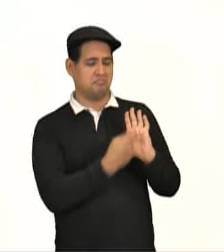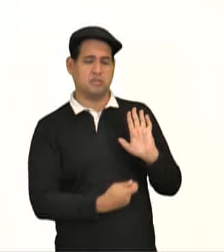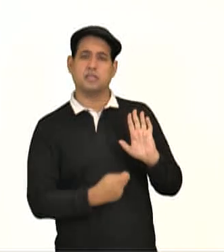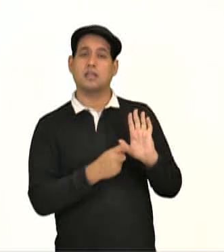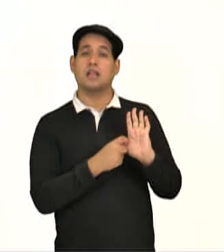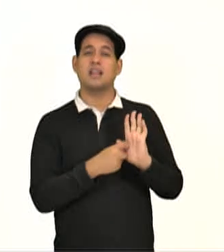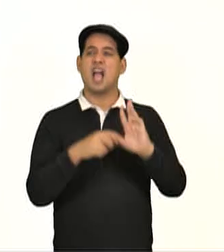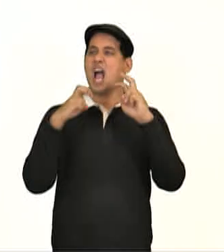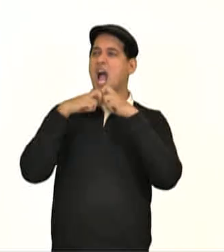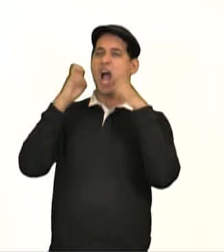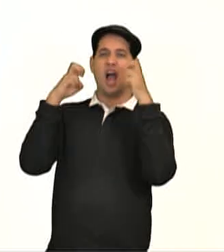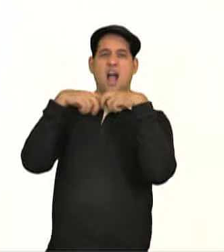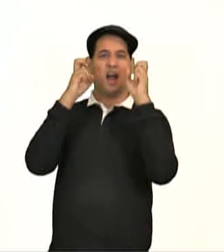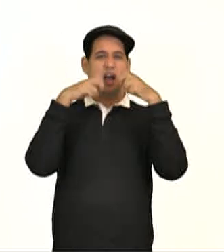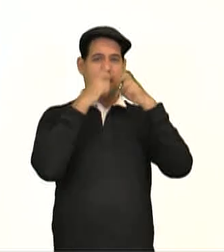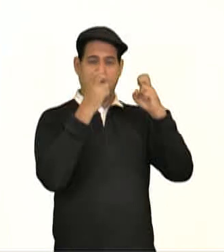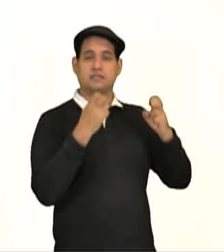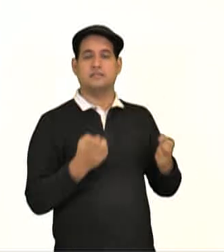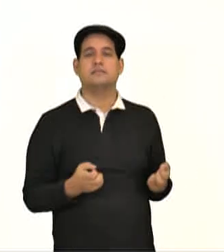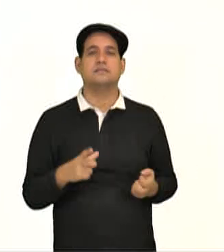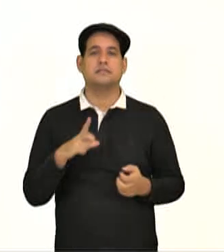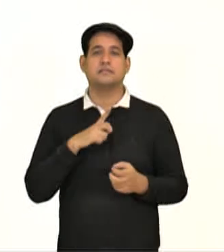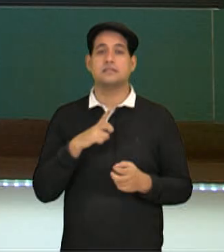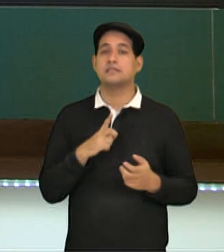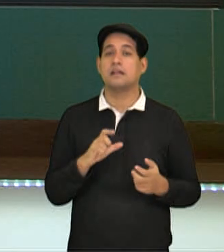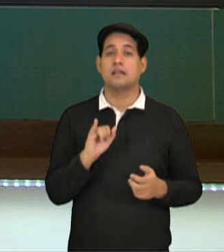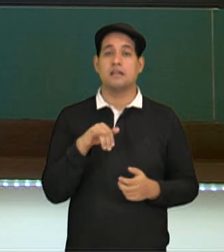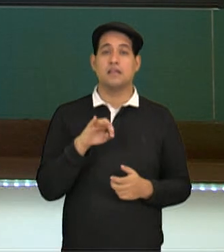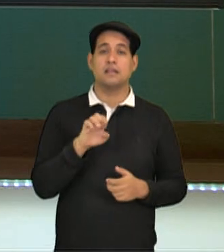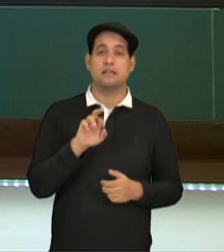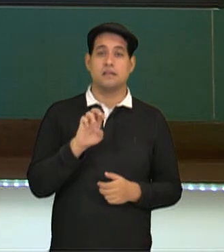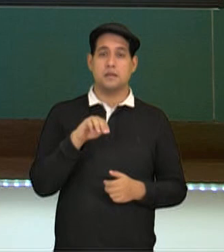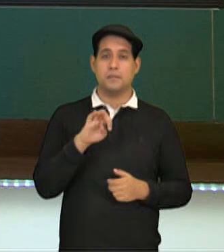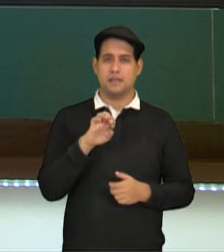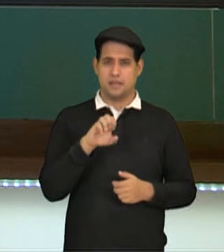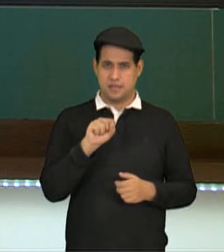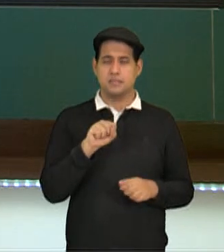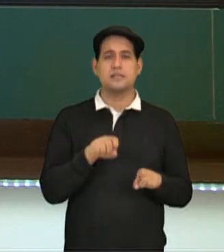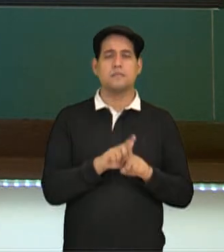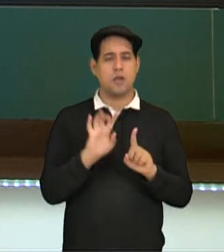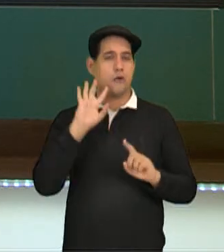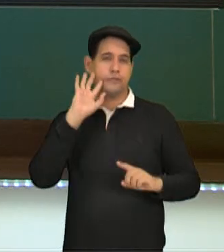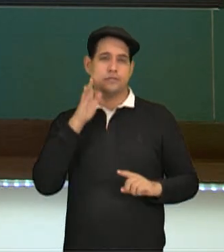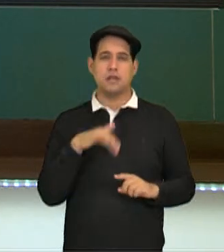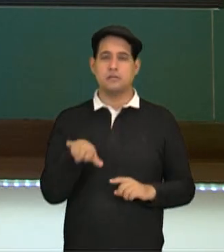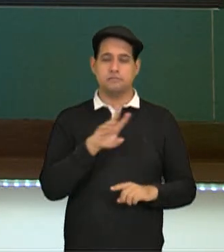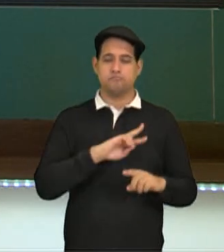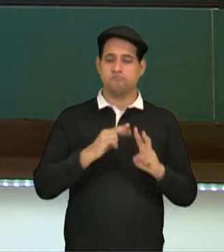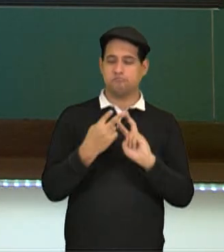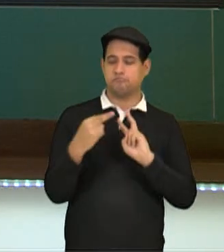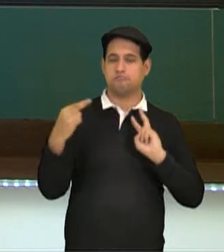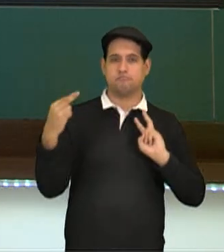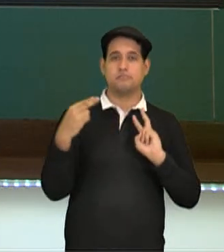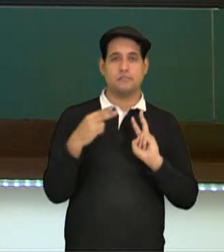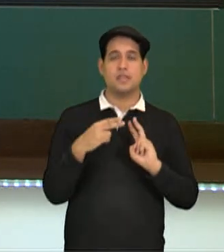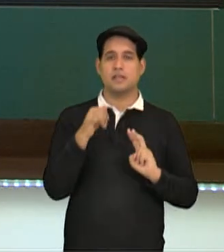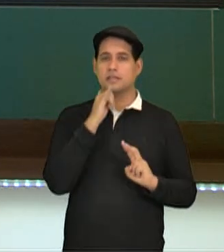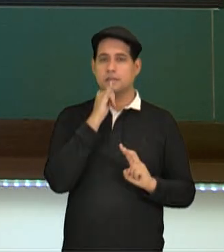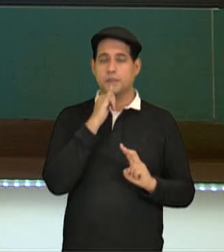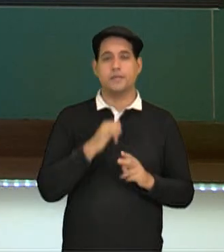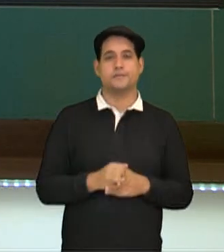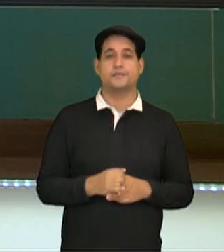está gritando, né? Então, no internetês, né, na linguagem utilizada recorrentemente nos ambientes virtuais, a gente tem